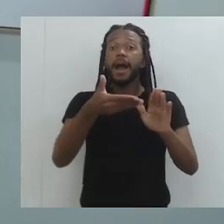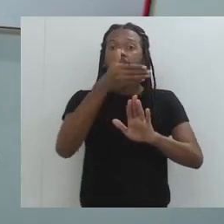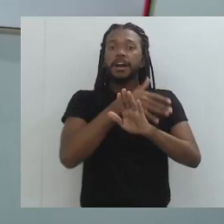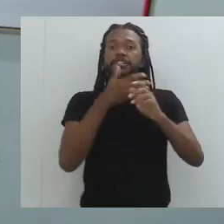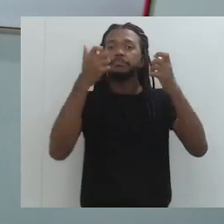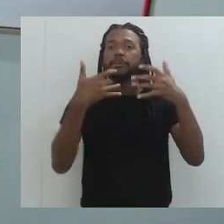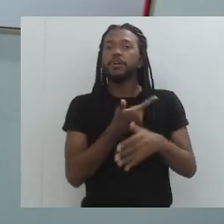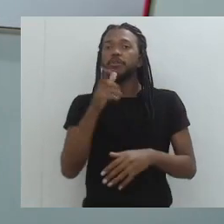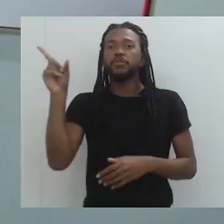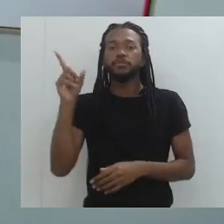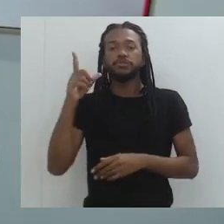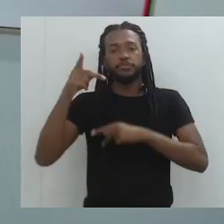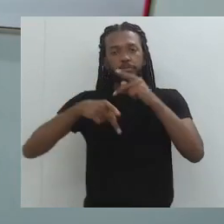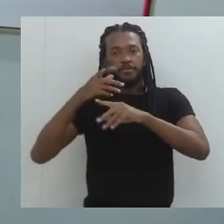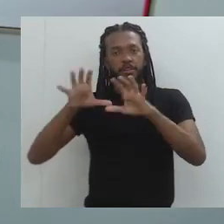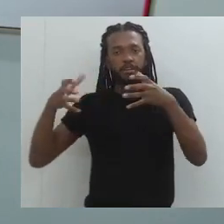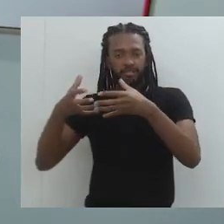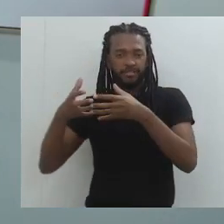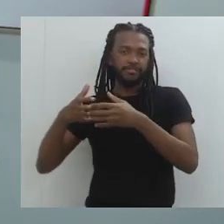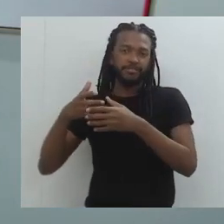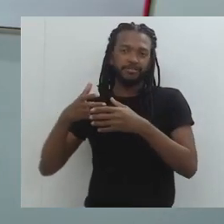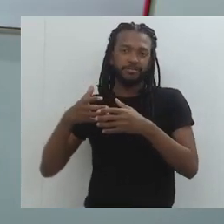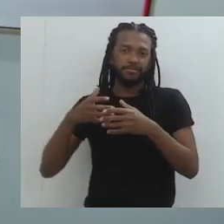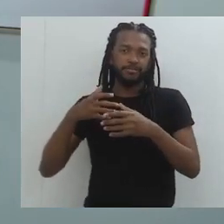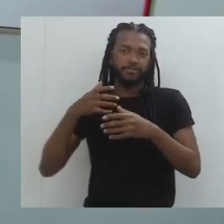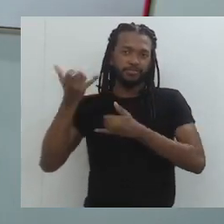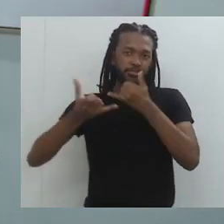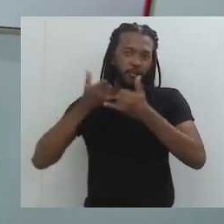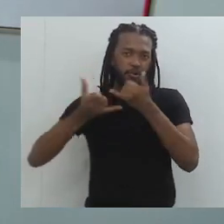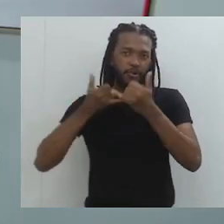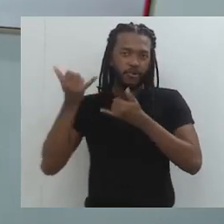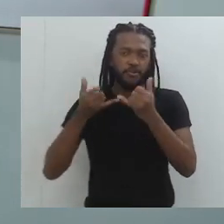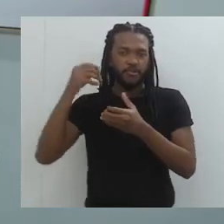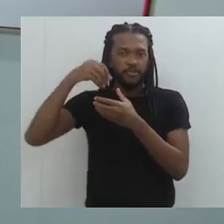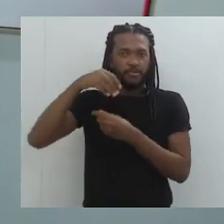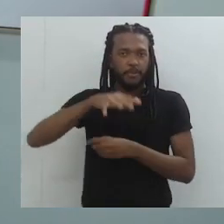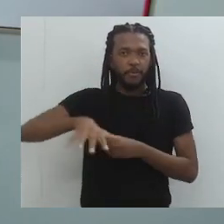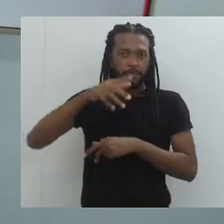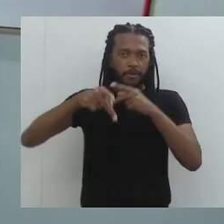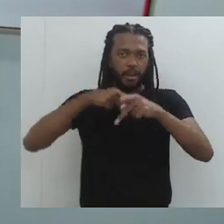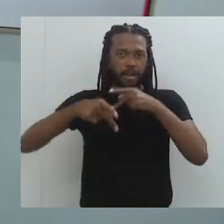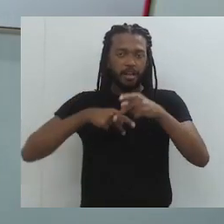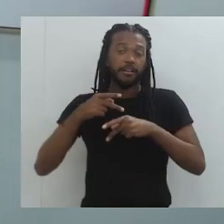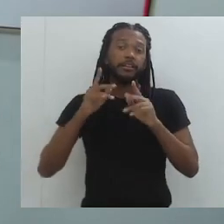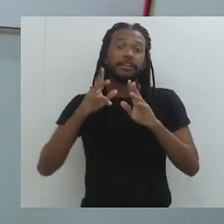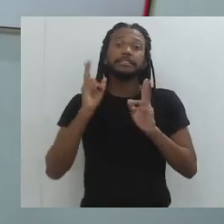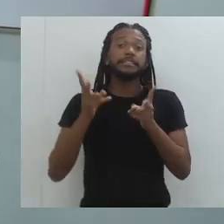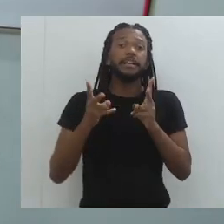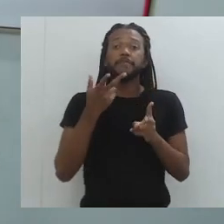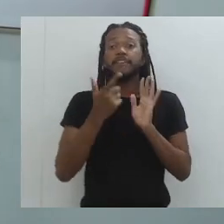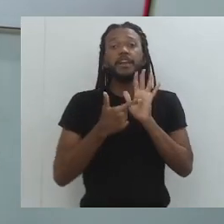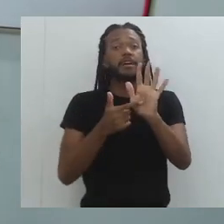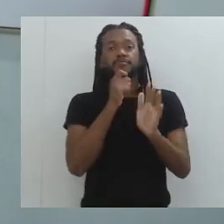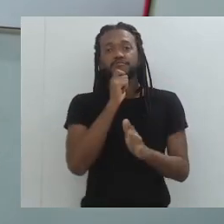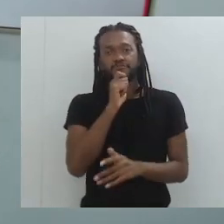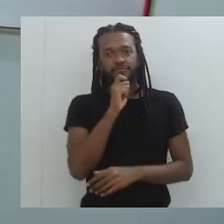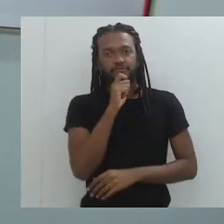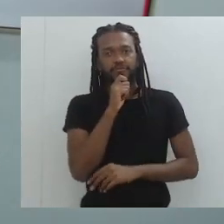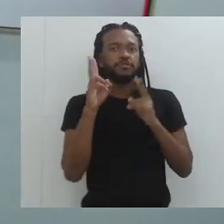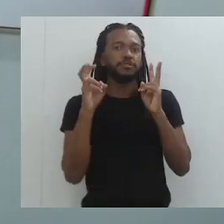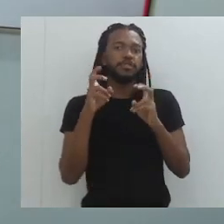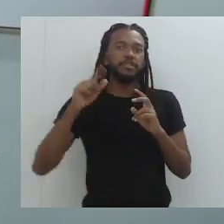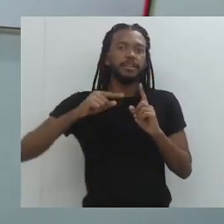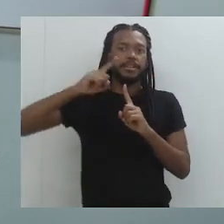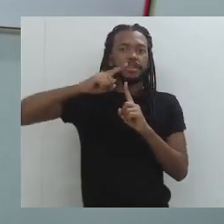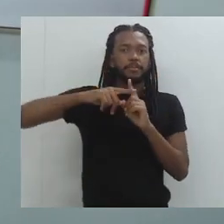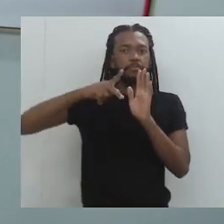os outros jogos populares. Os outros jogos populares que nem sempre são demonstrados que são só